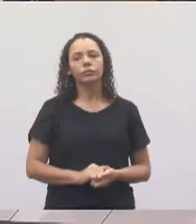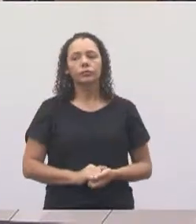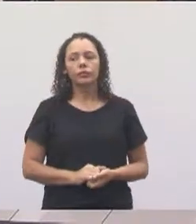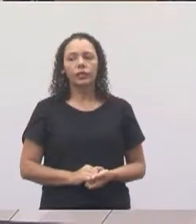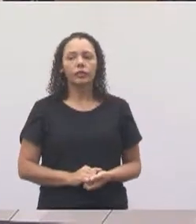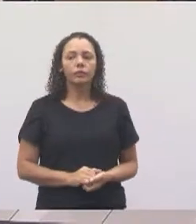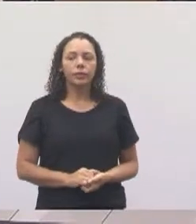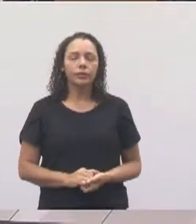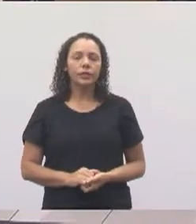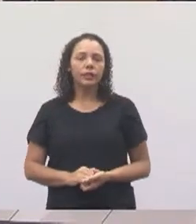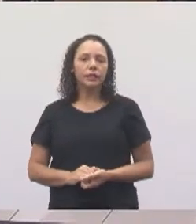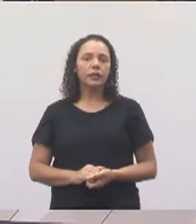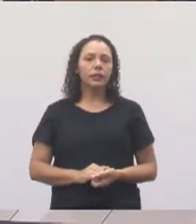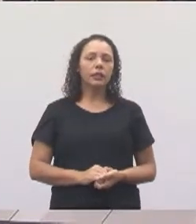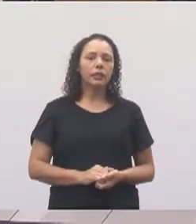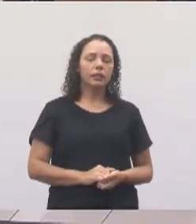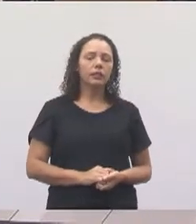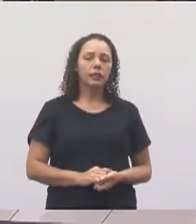projeto continua em discussão.